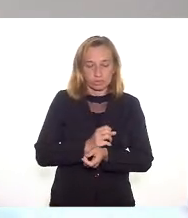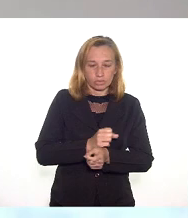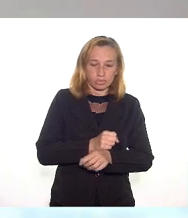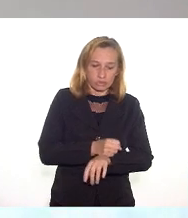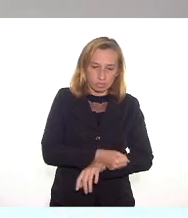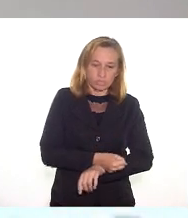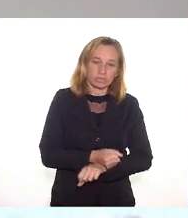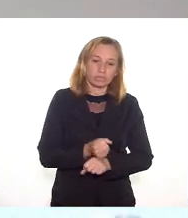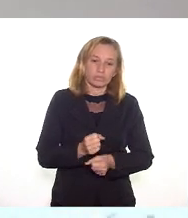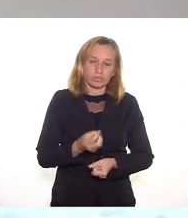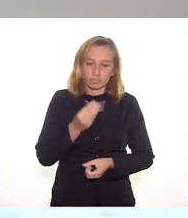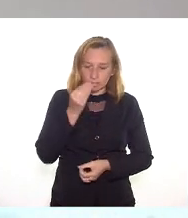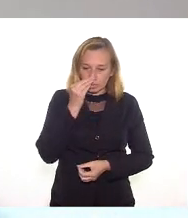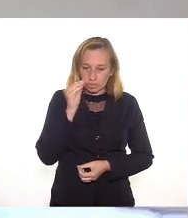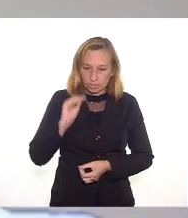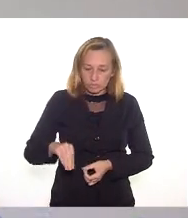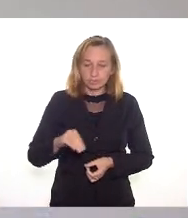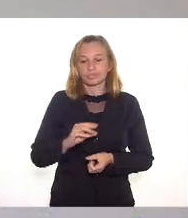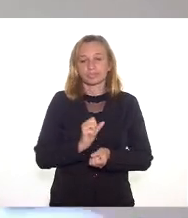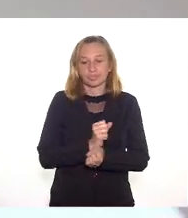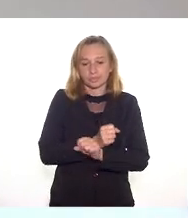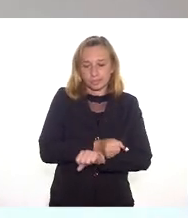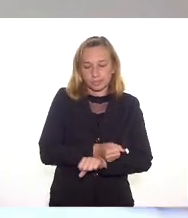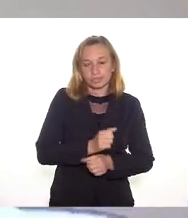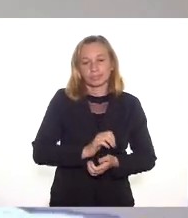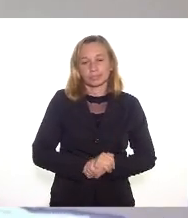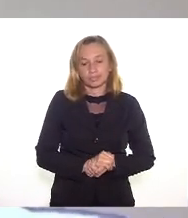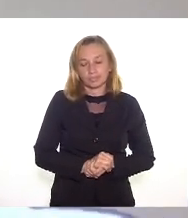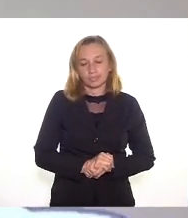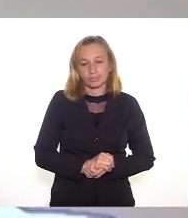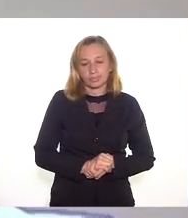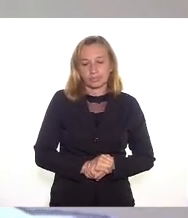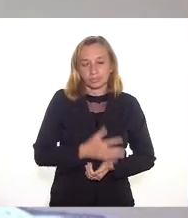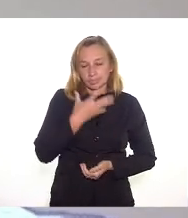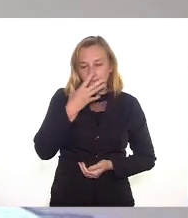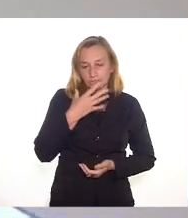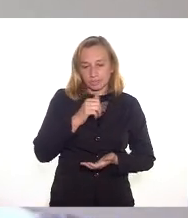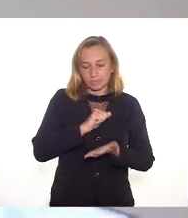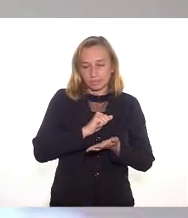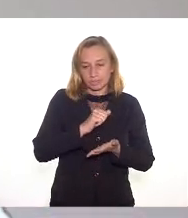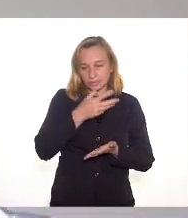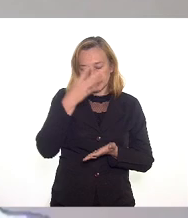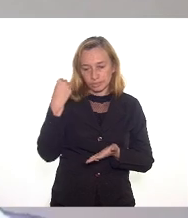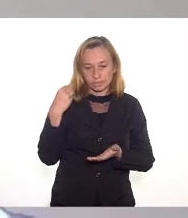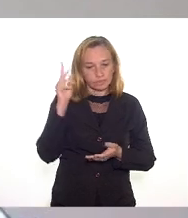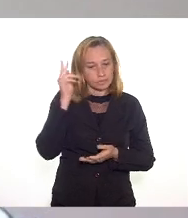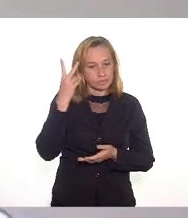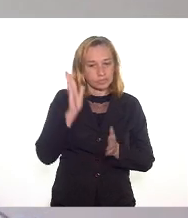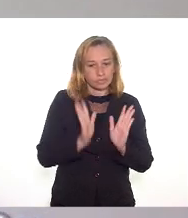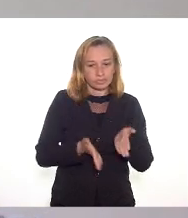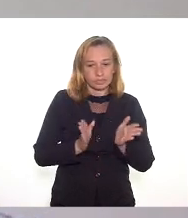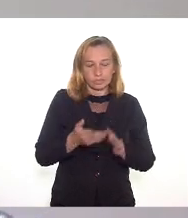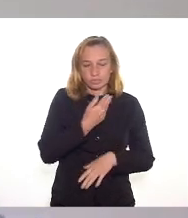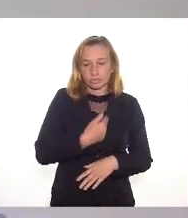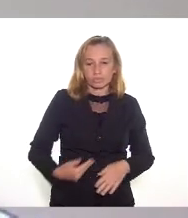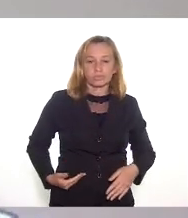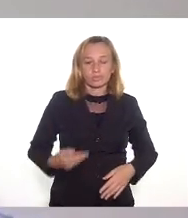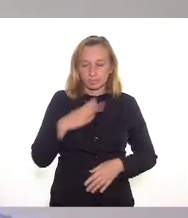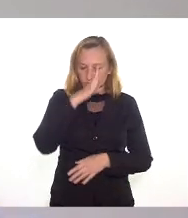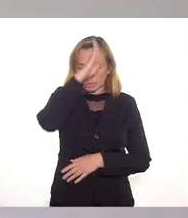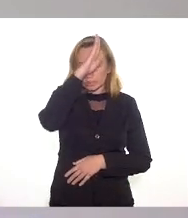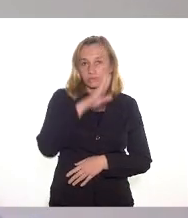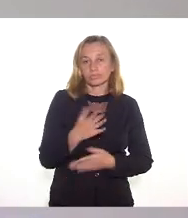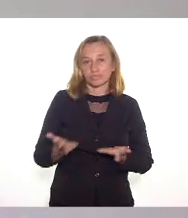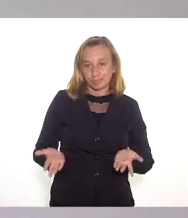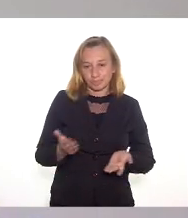que negam o holocausto tentam fazer um apagamento da história em relação ao holocausto hoje no governo Bolsonaro e por incrível que